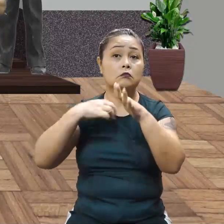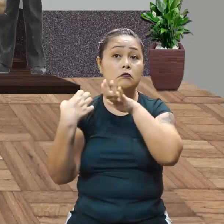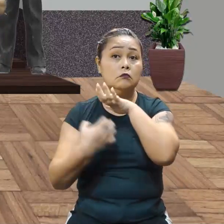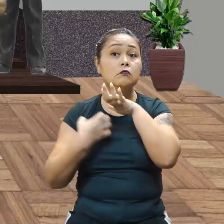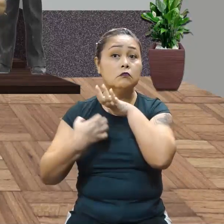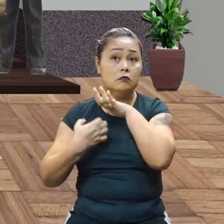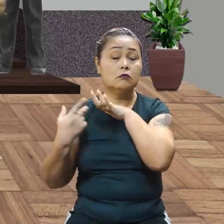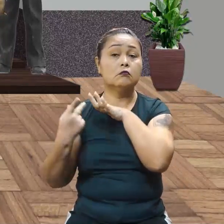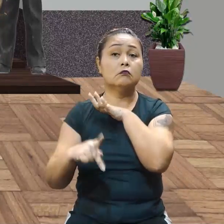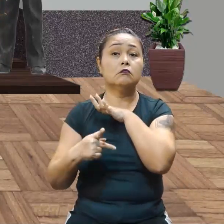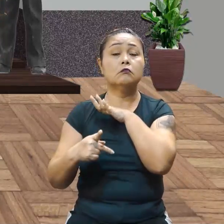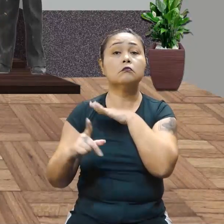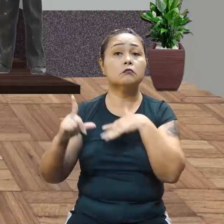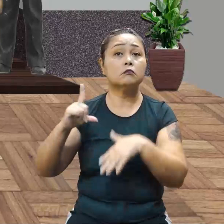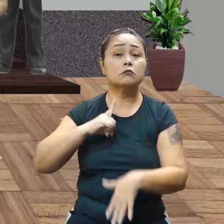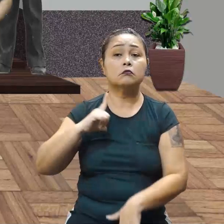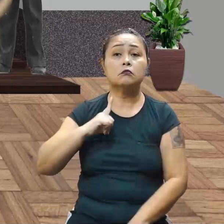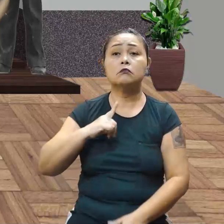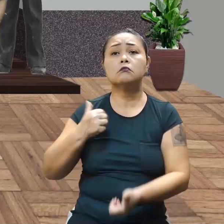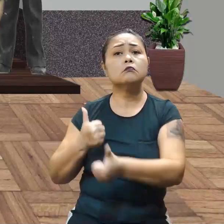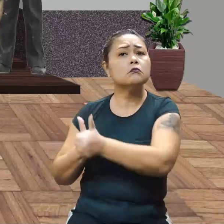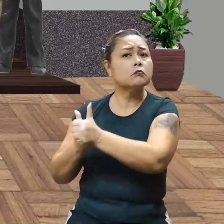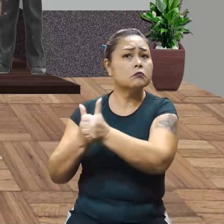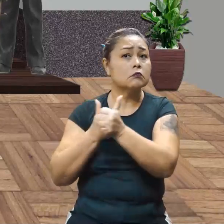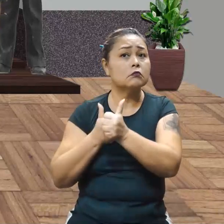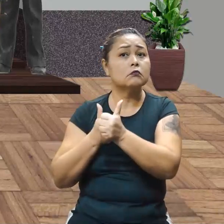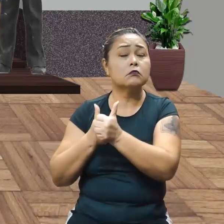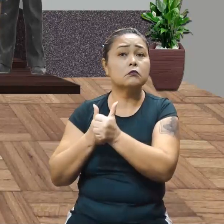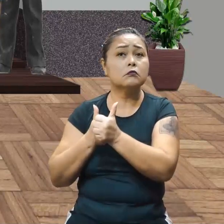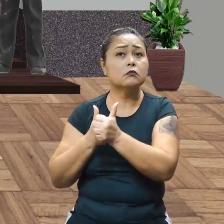vamos ter o acompanhamento.